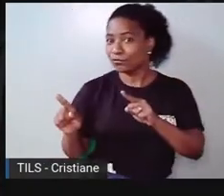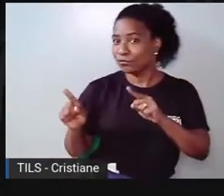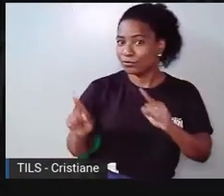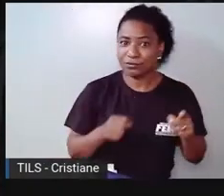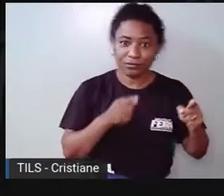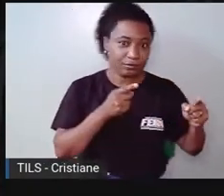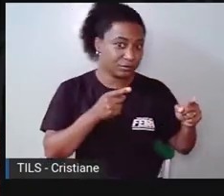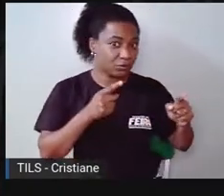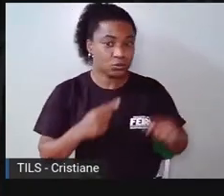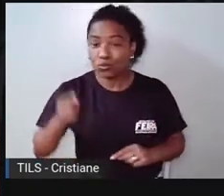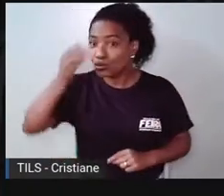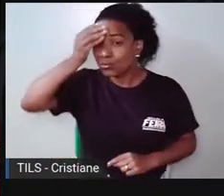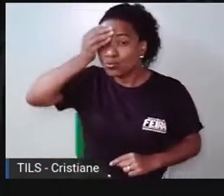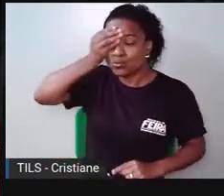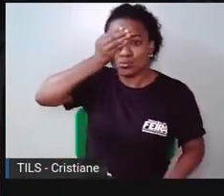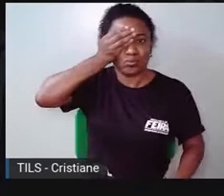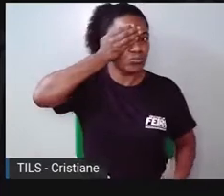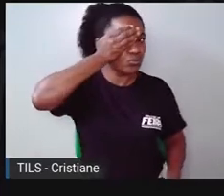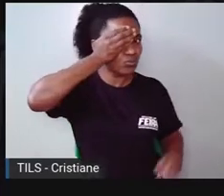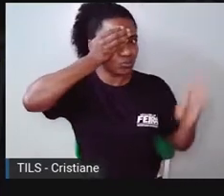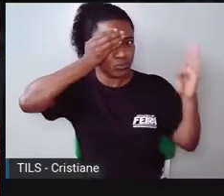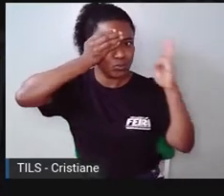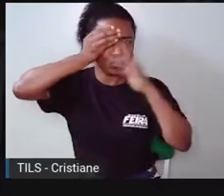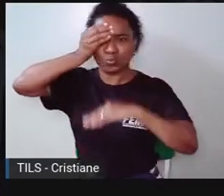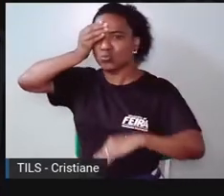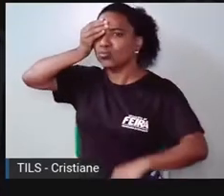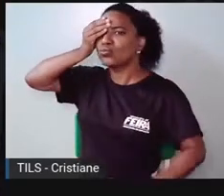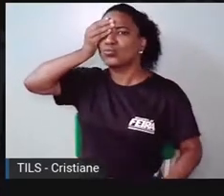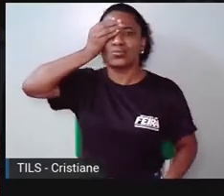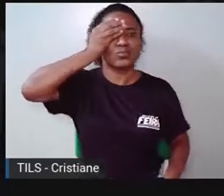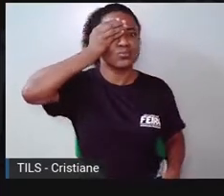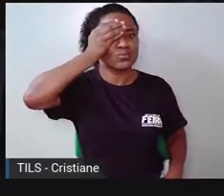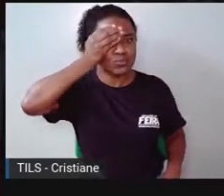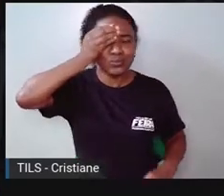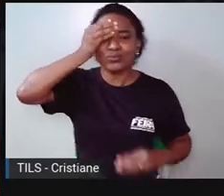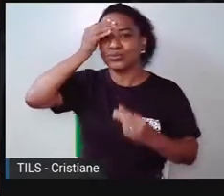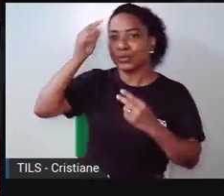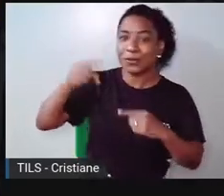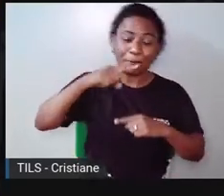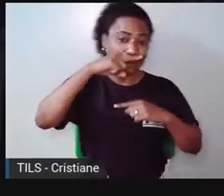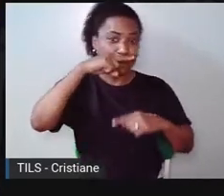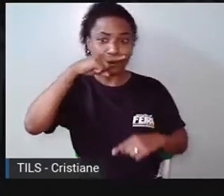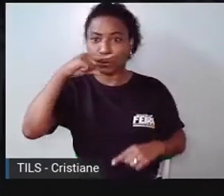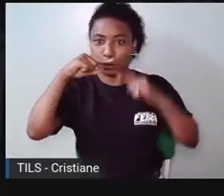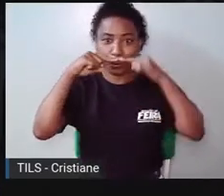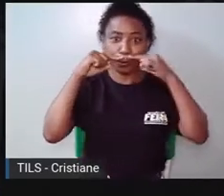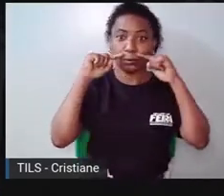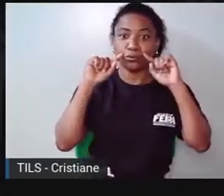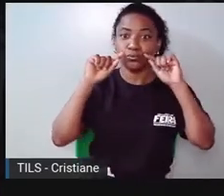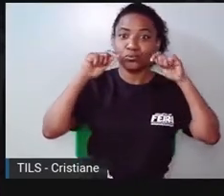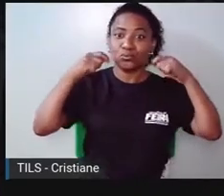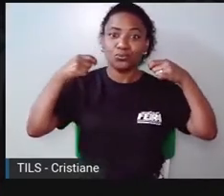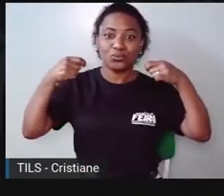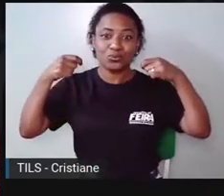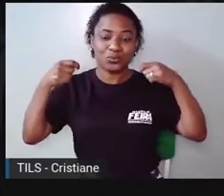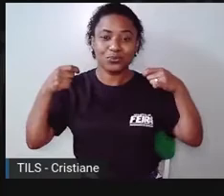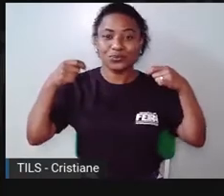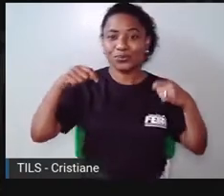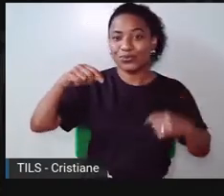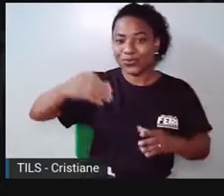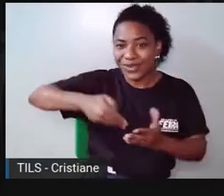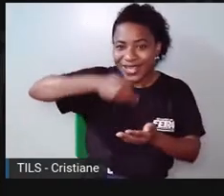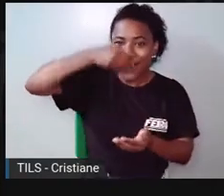um pirata muito mal. Rodopia e genial. Colher para